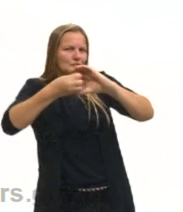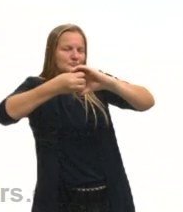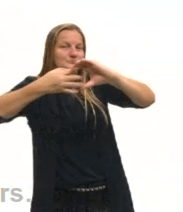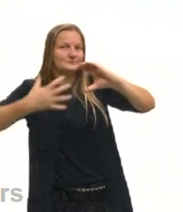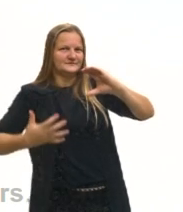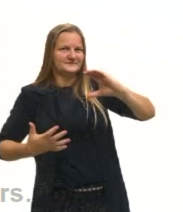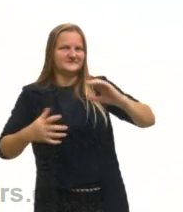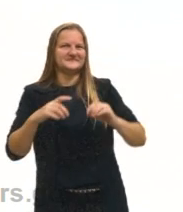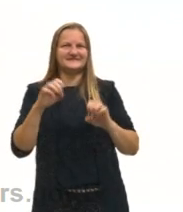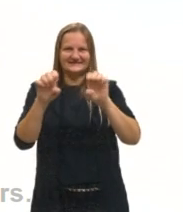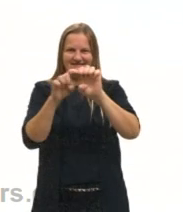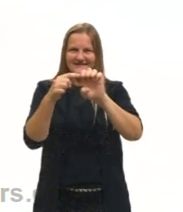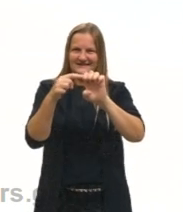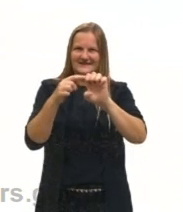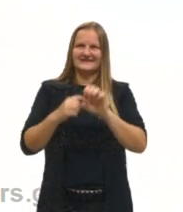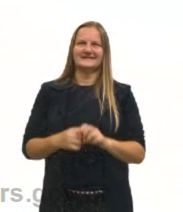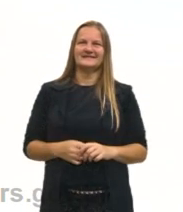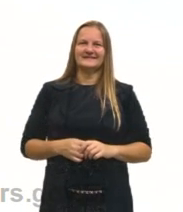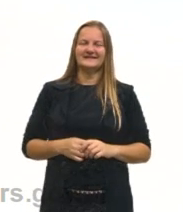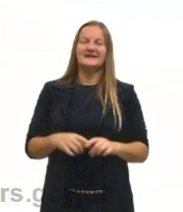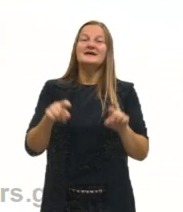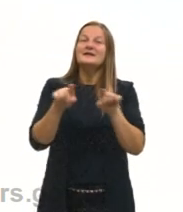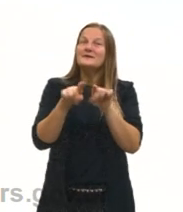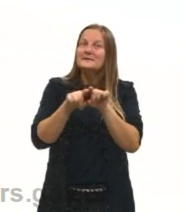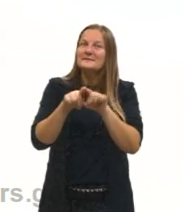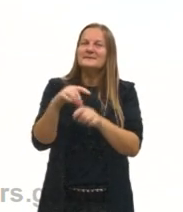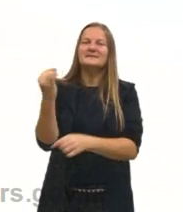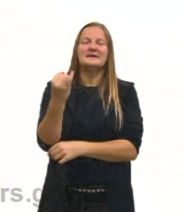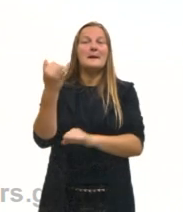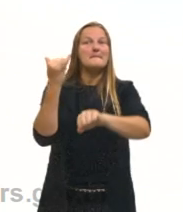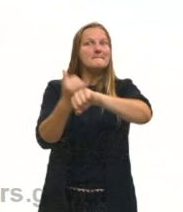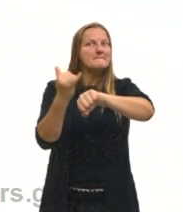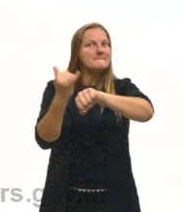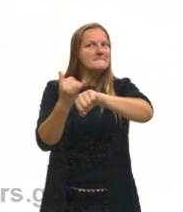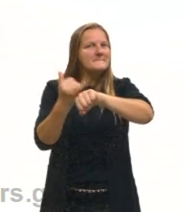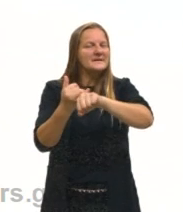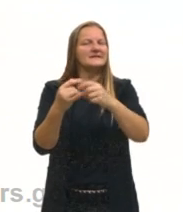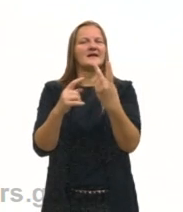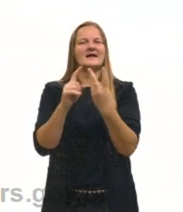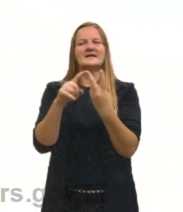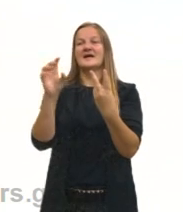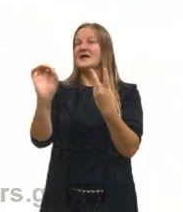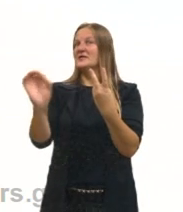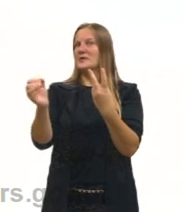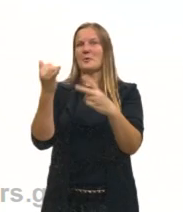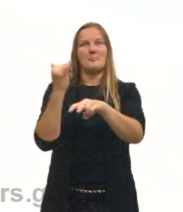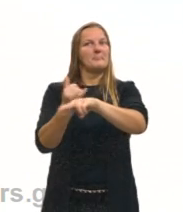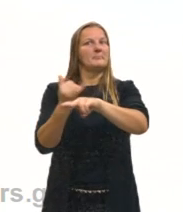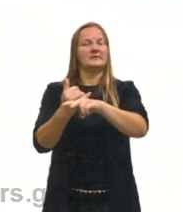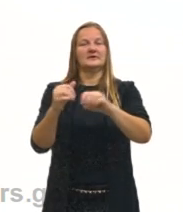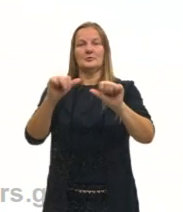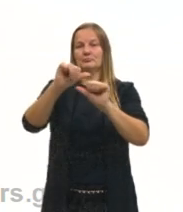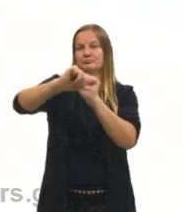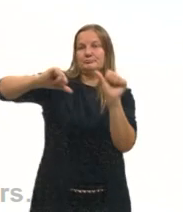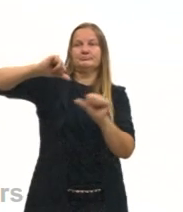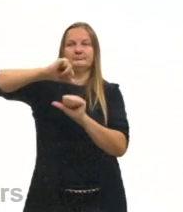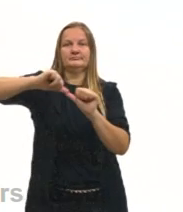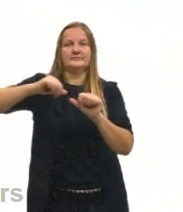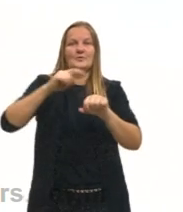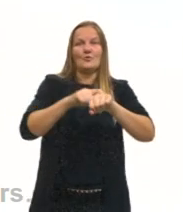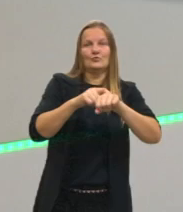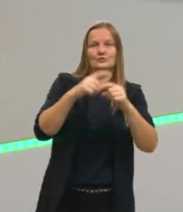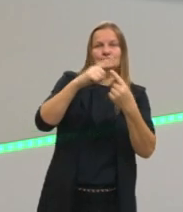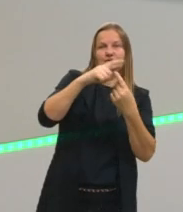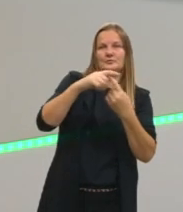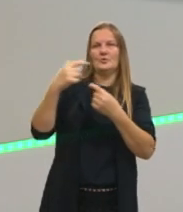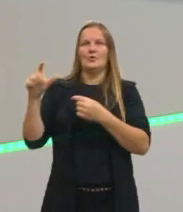dos elementos principalmente ali dos metais e ametais com gente viu que ele tem propriedades Opostas né os metais